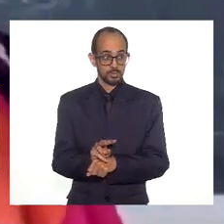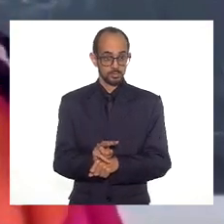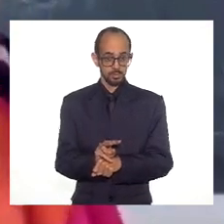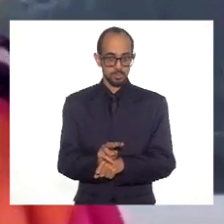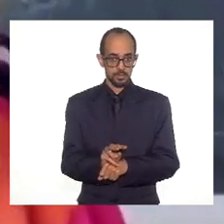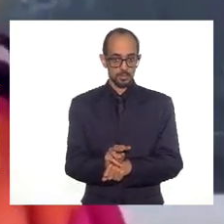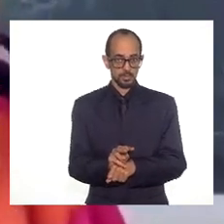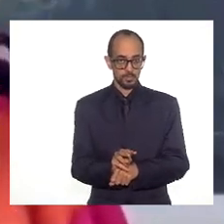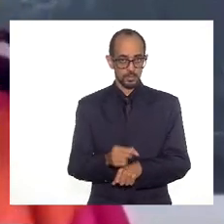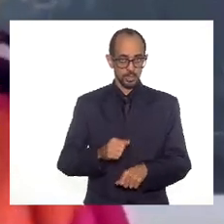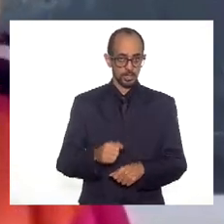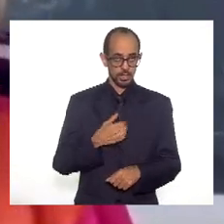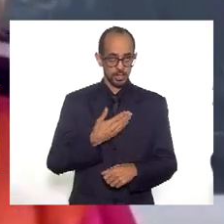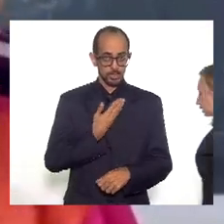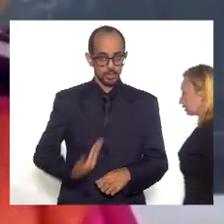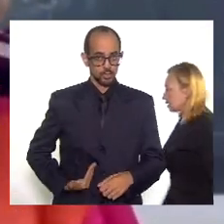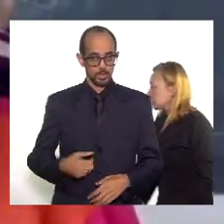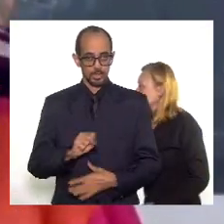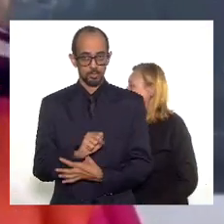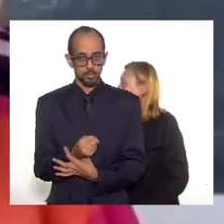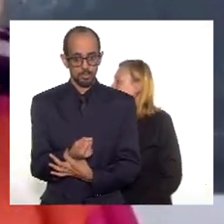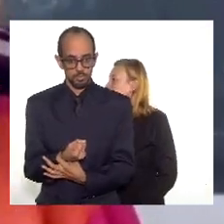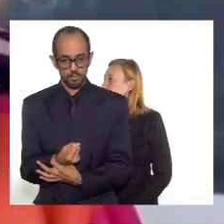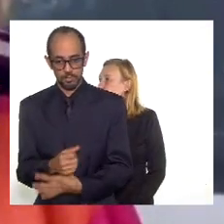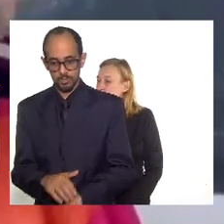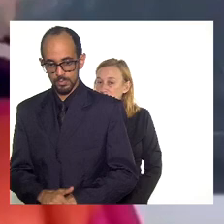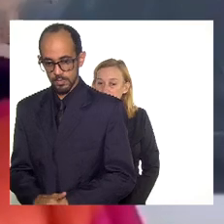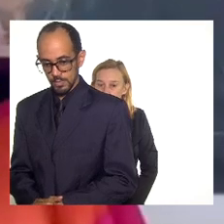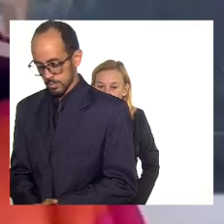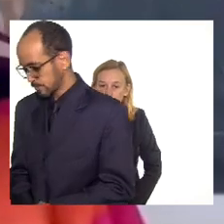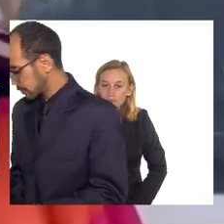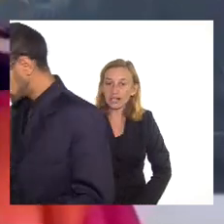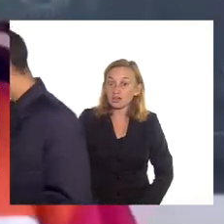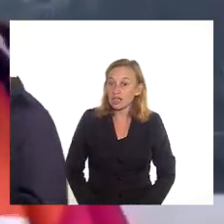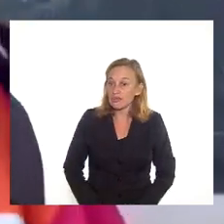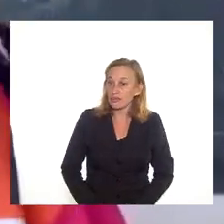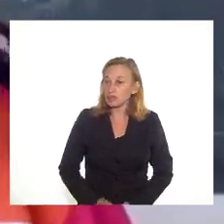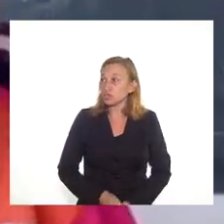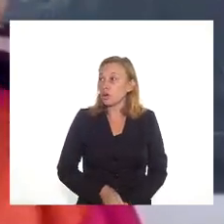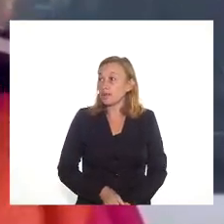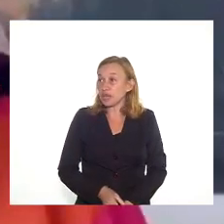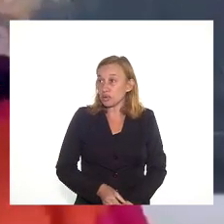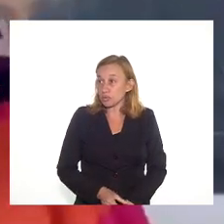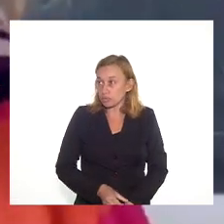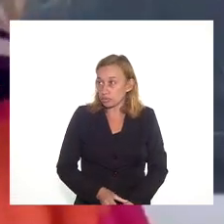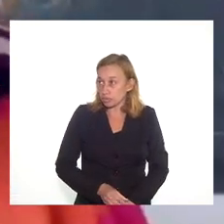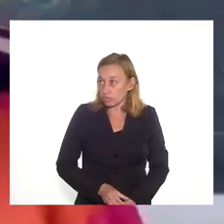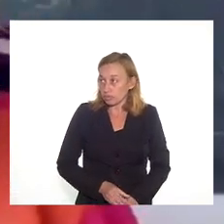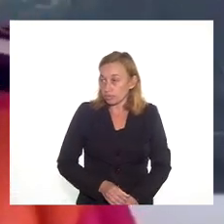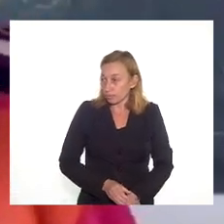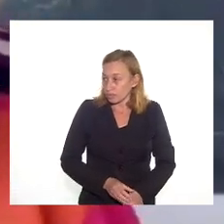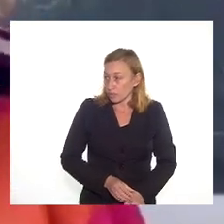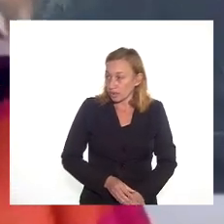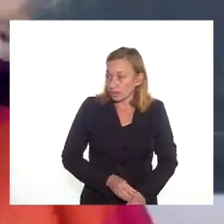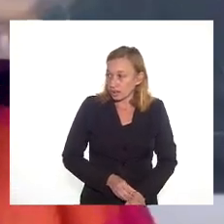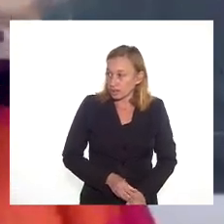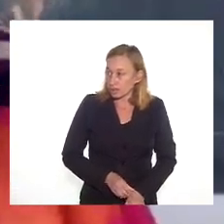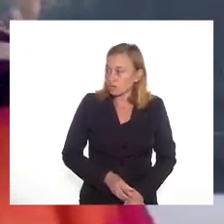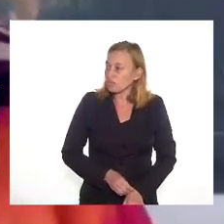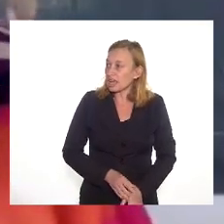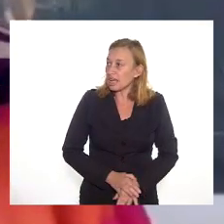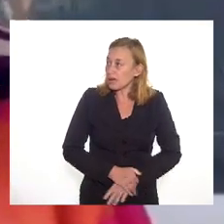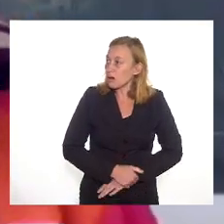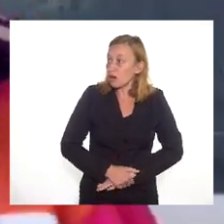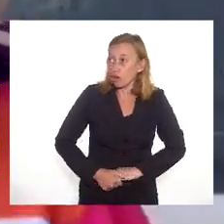foi perseguido. À época, em 2003, foi aberto um processo que tentava criminalizar ele, tentar envolver ele com o tráfico